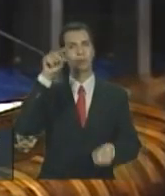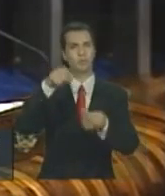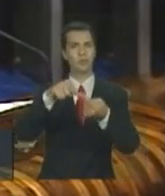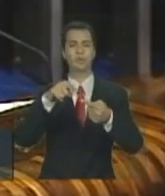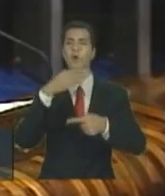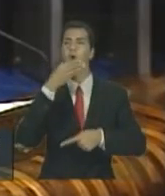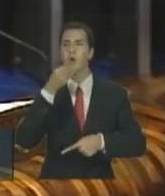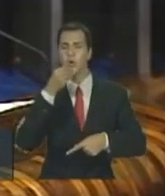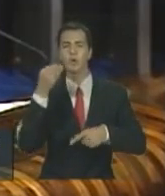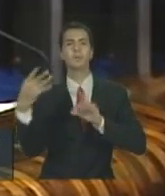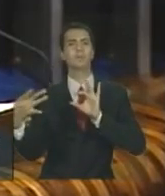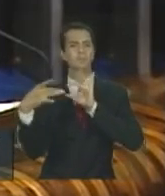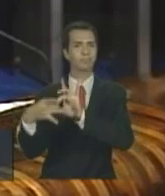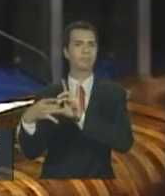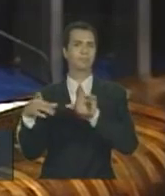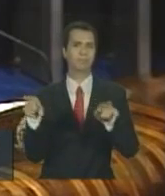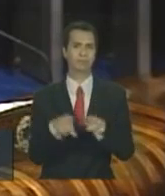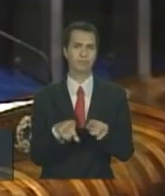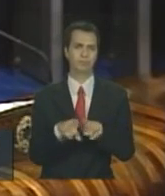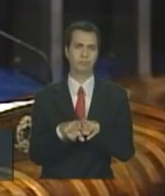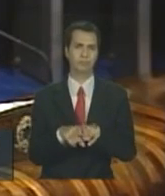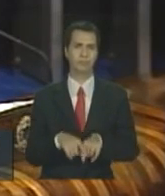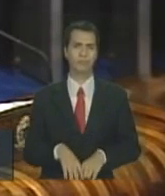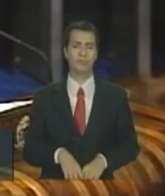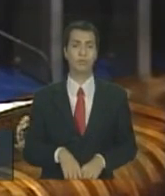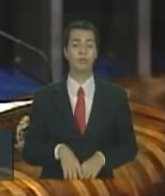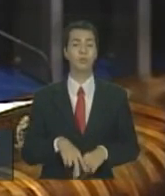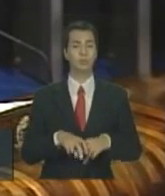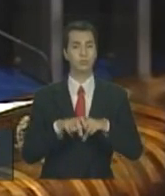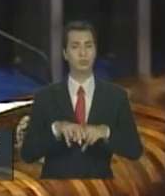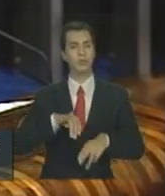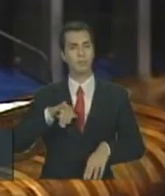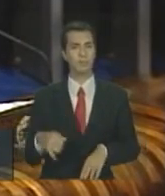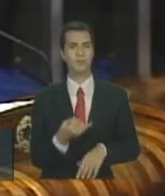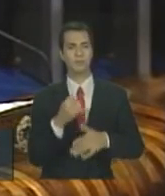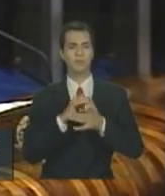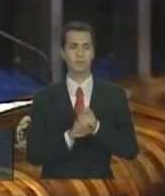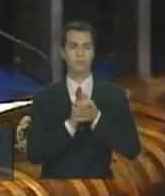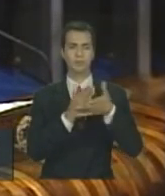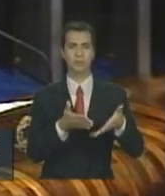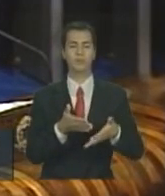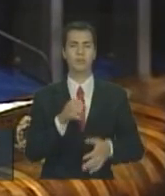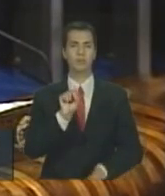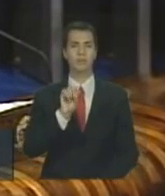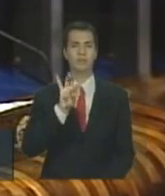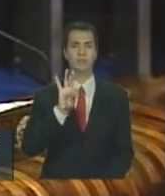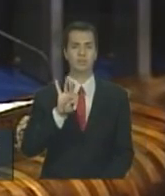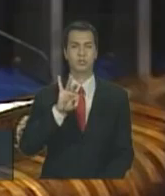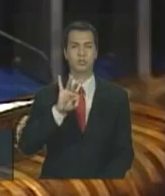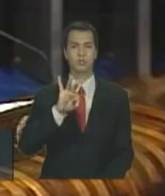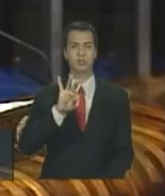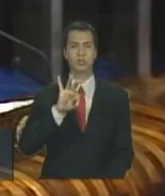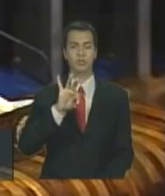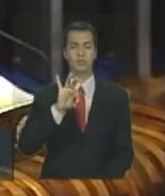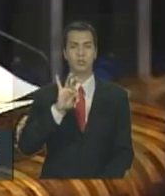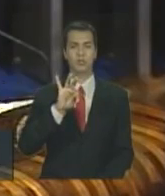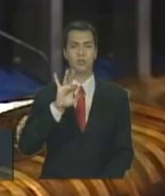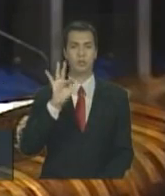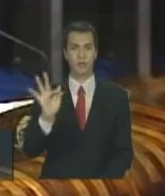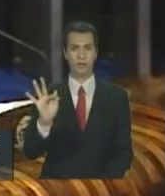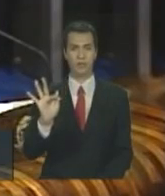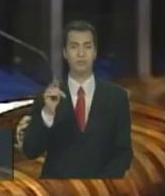dos homens. E aí eu aproveito para cumprimentar o Supremo Tribunal Federal pela sua